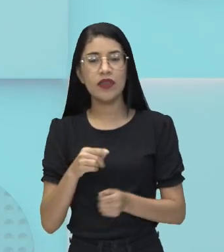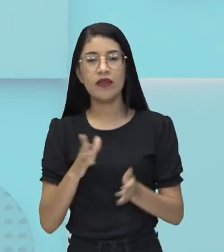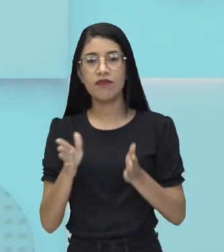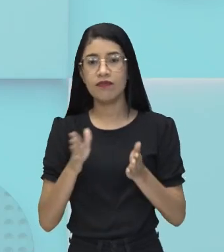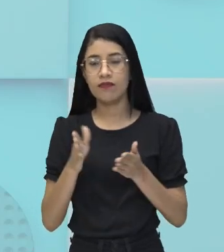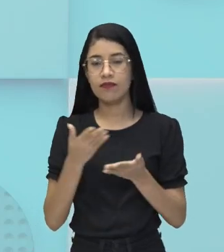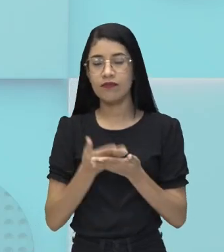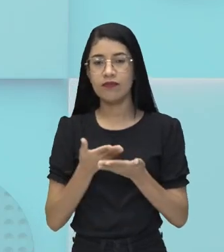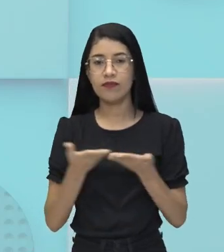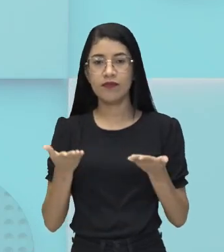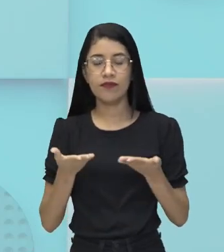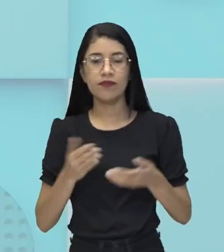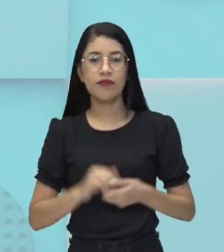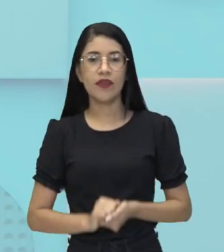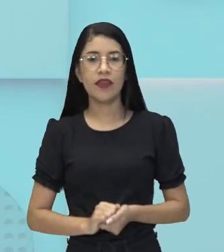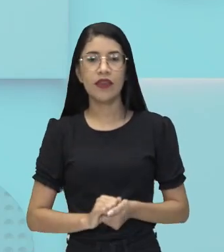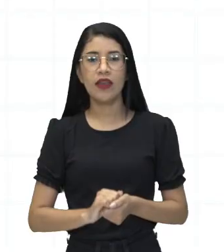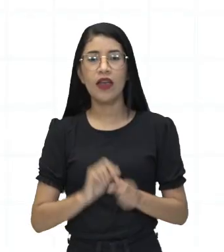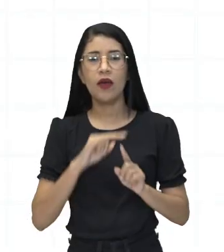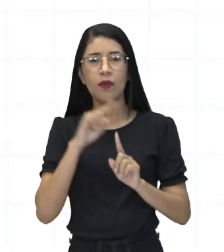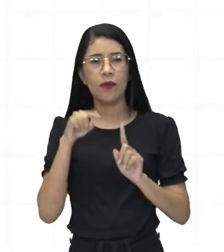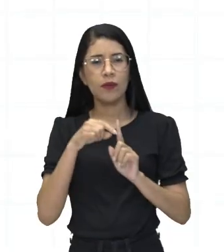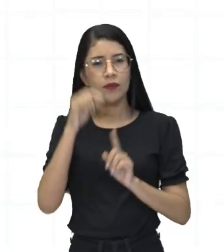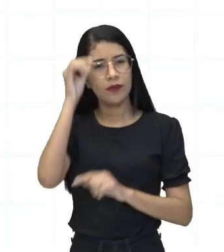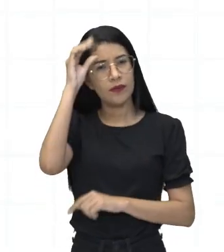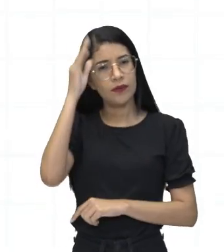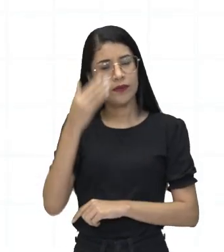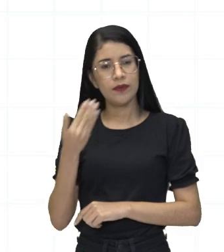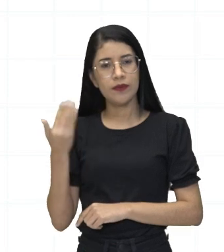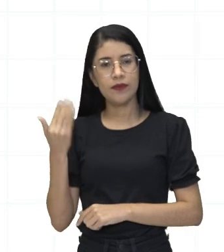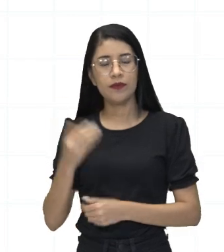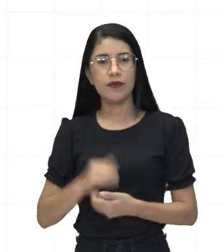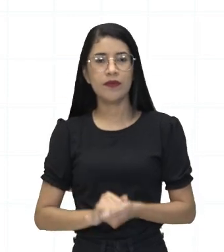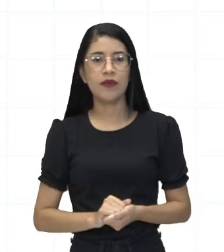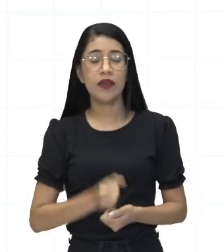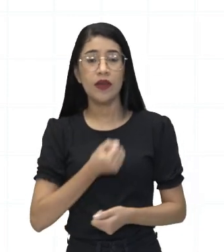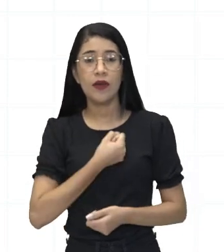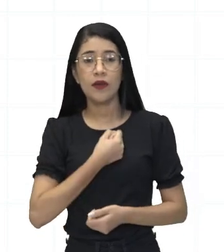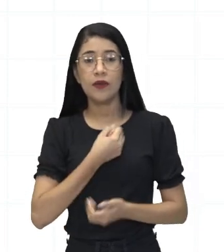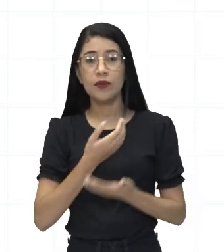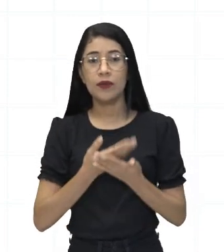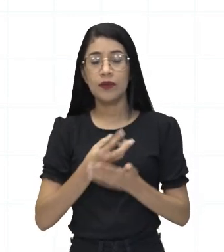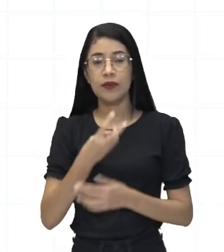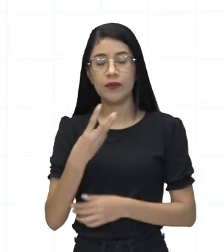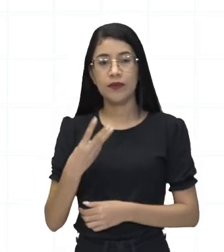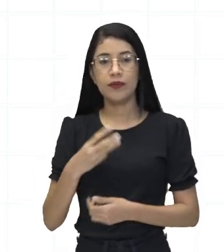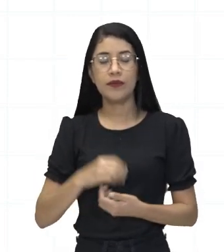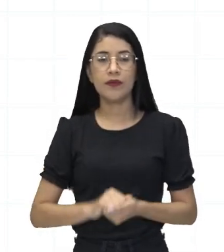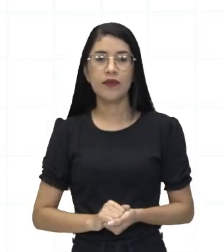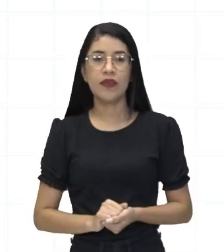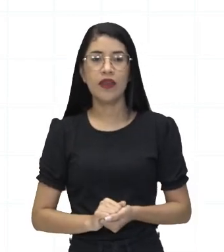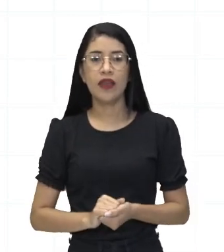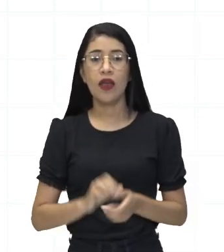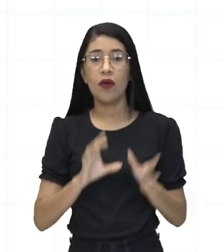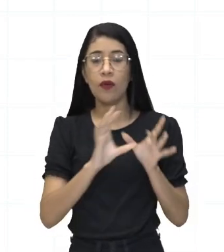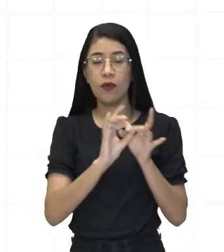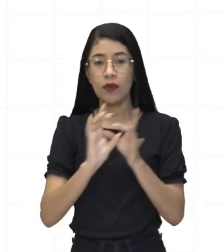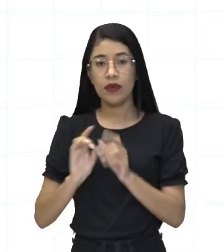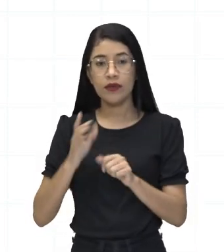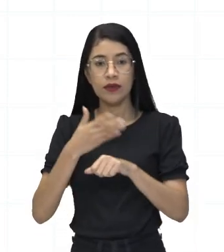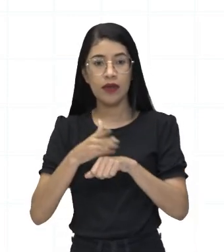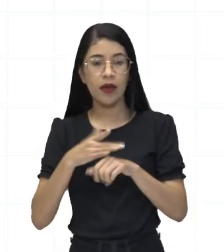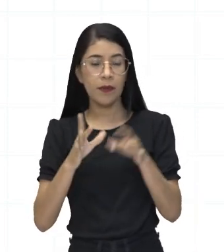momento. Então, vamos ver a nossa aula de hoje? Aula número 3, objeto de conhecimento, contextos e